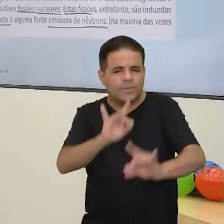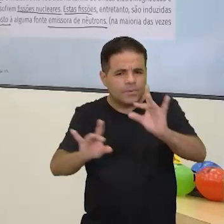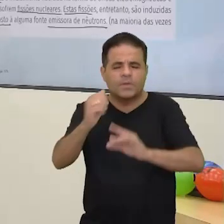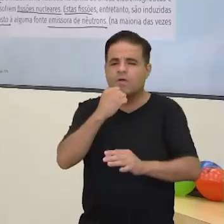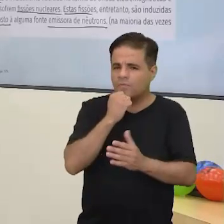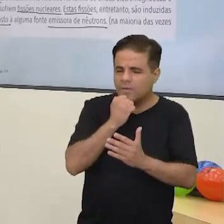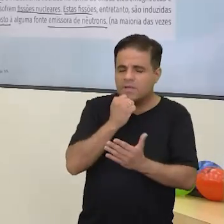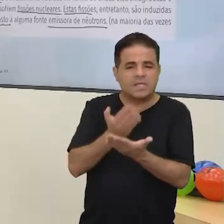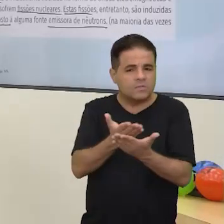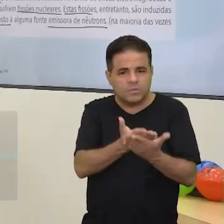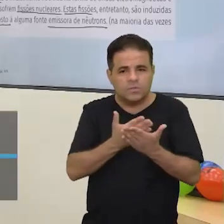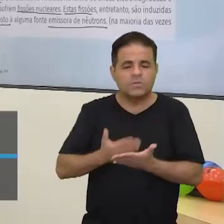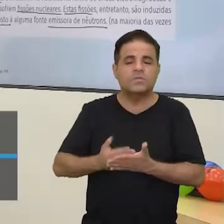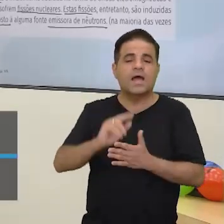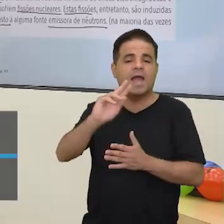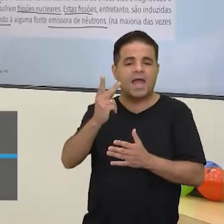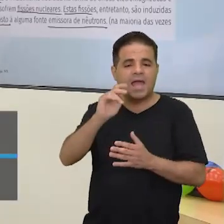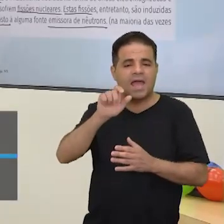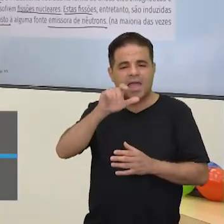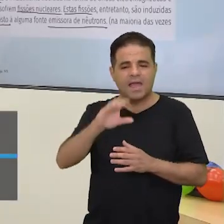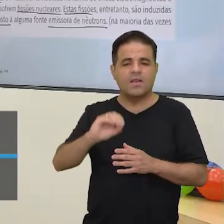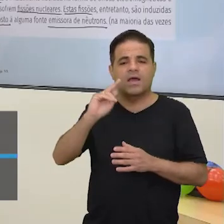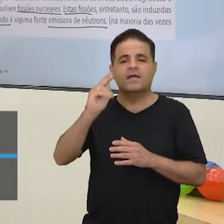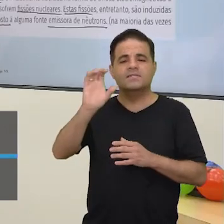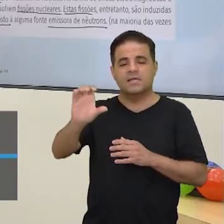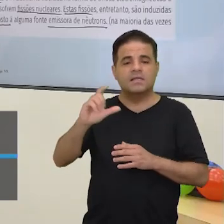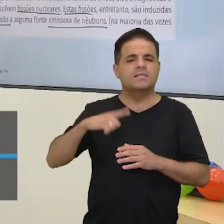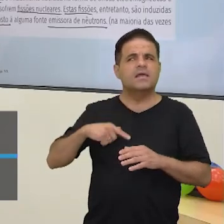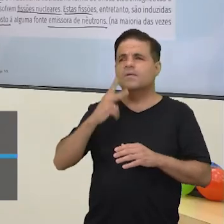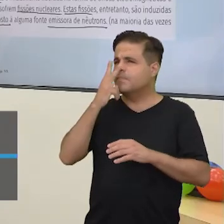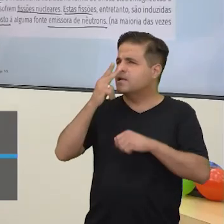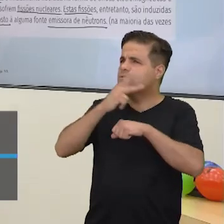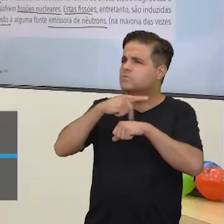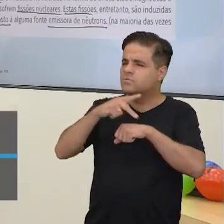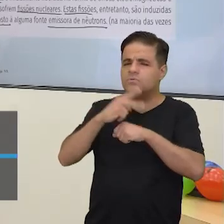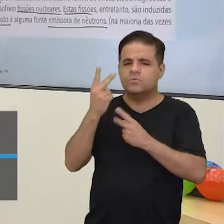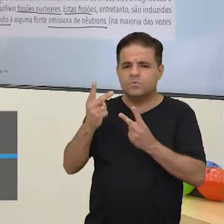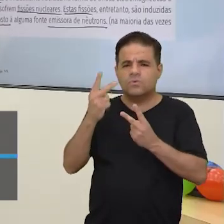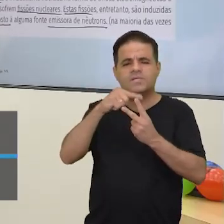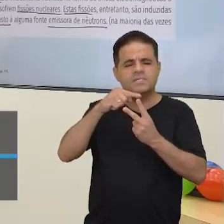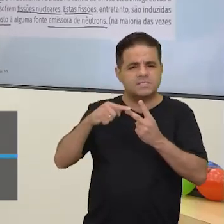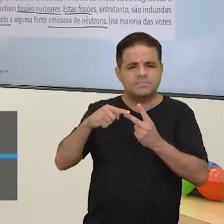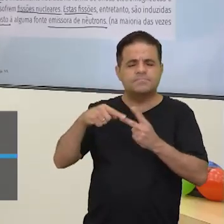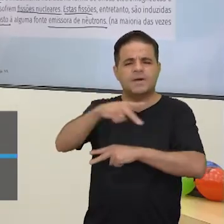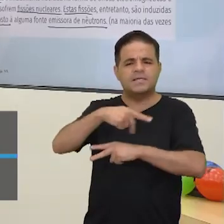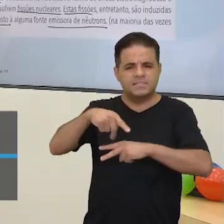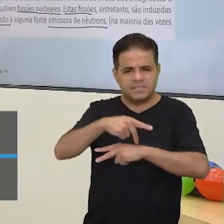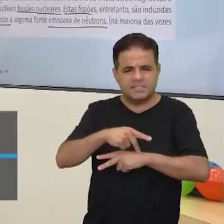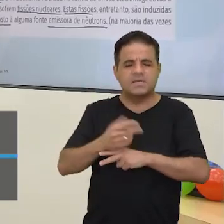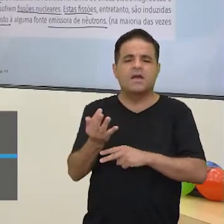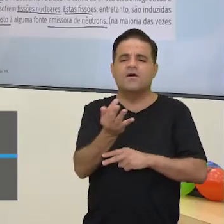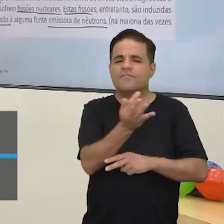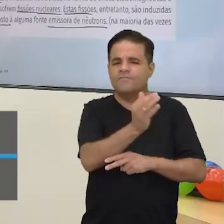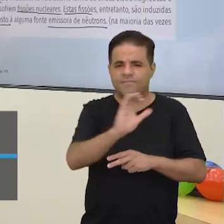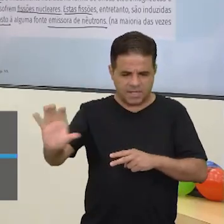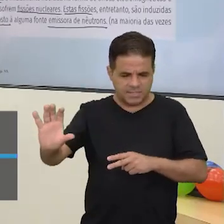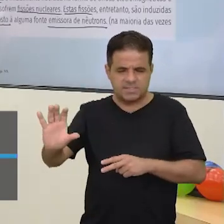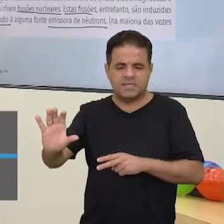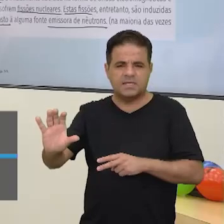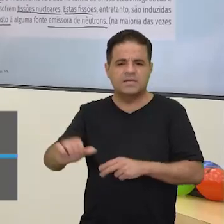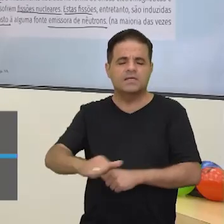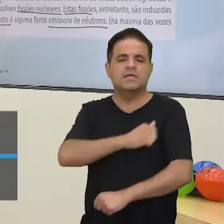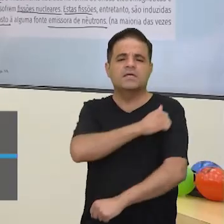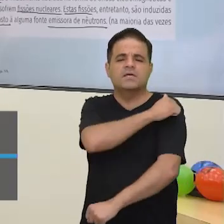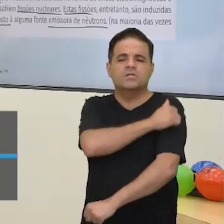Suíça, né, debaixo de dois países. Se não me engano é França e Suíça, né? O grande LHC ali, que